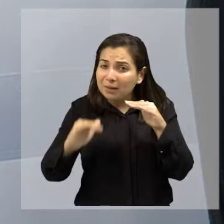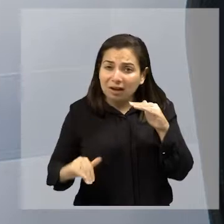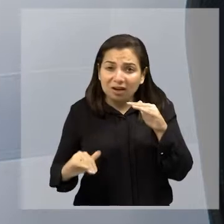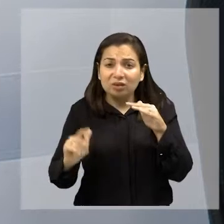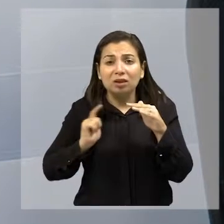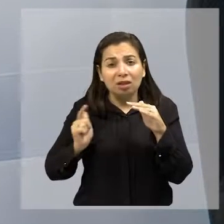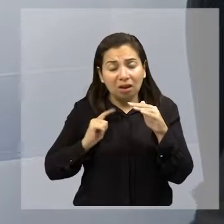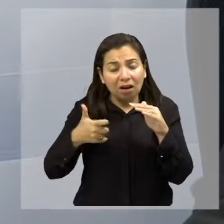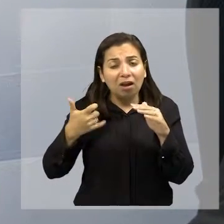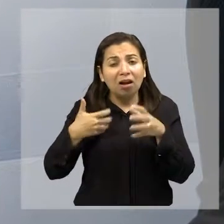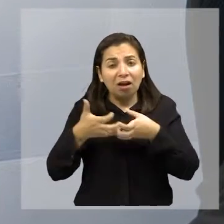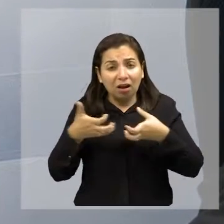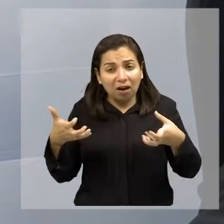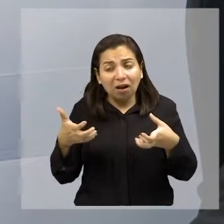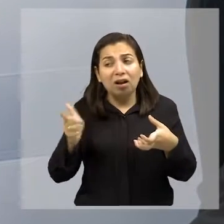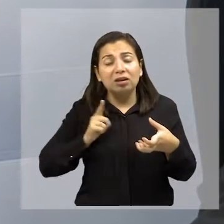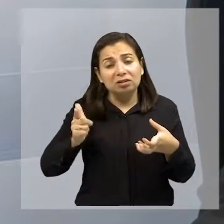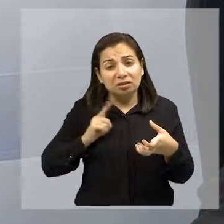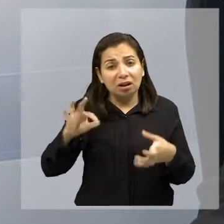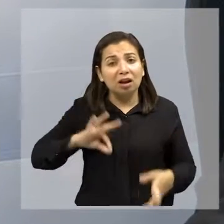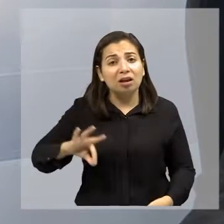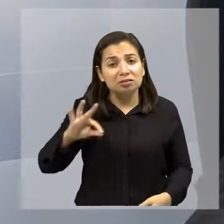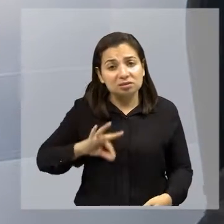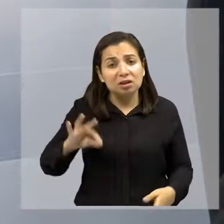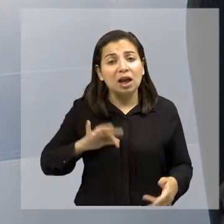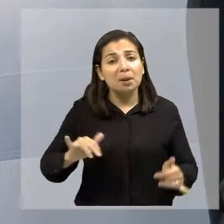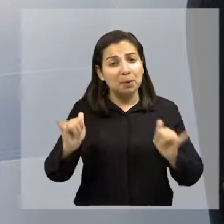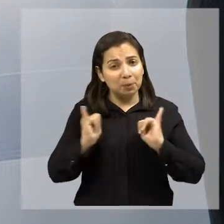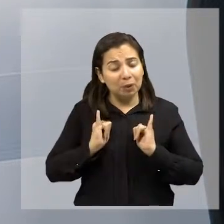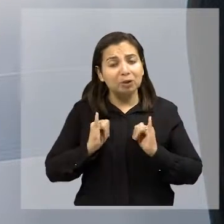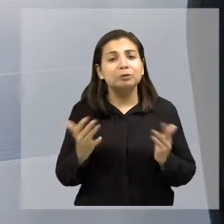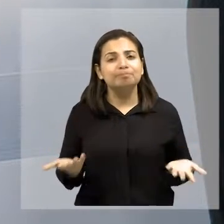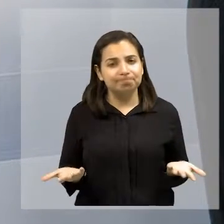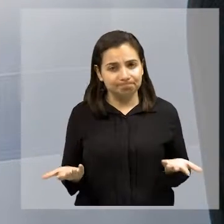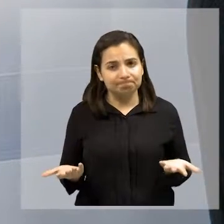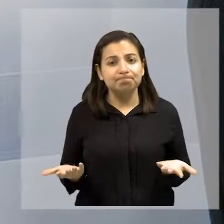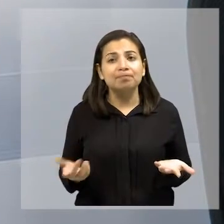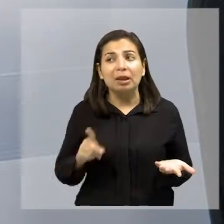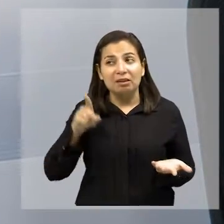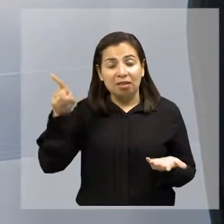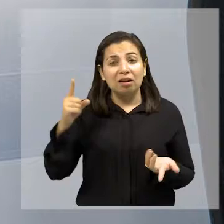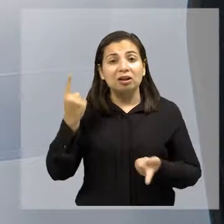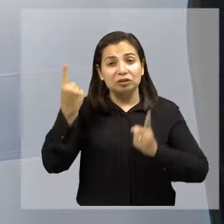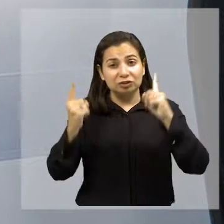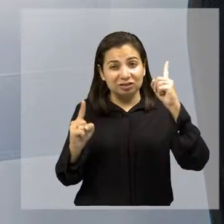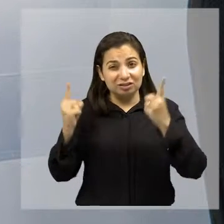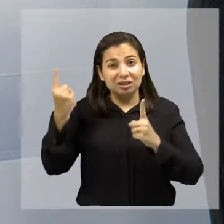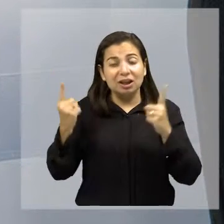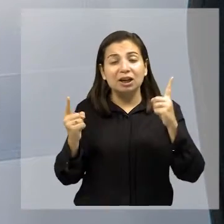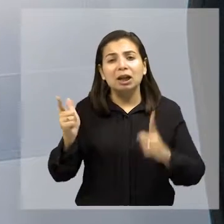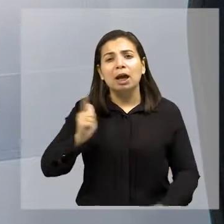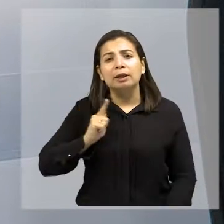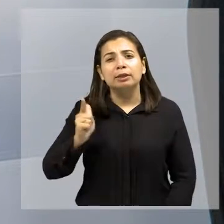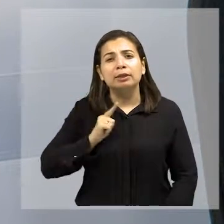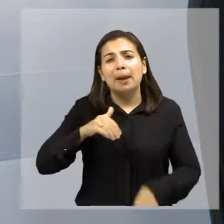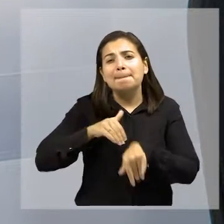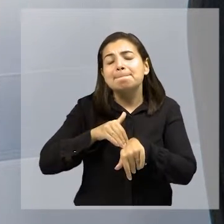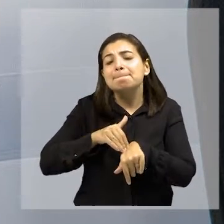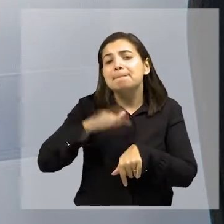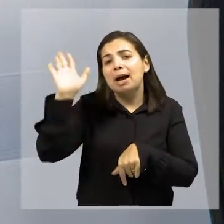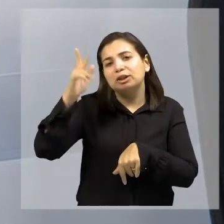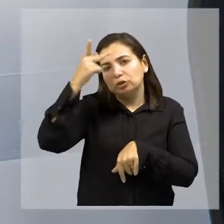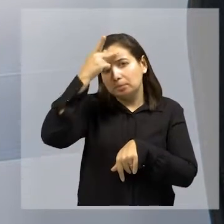R$400. Isso é menos do que o salário mínimo. O Chile hoje é o país do mundo onde mais existem